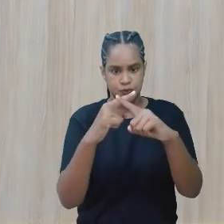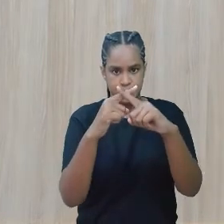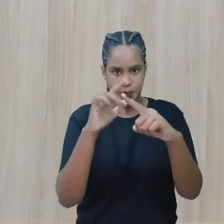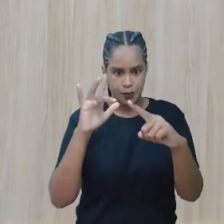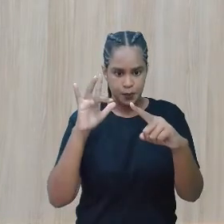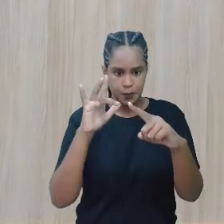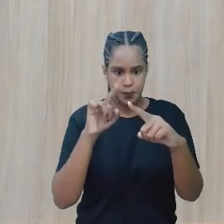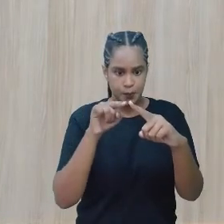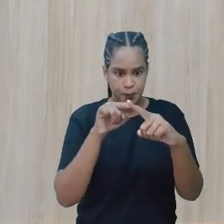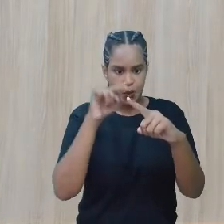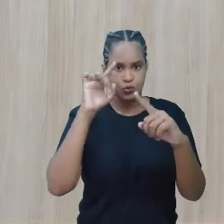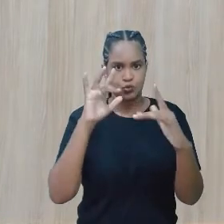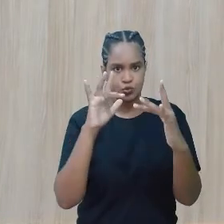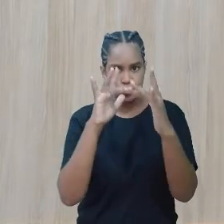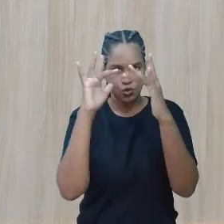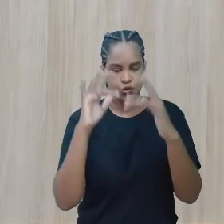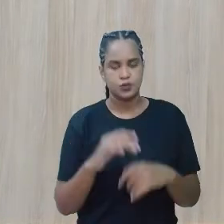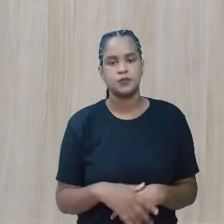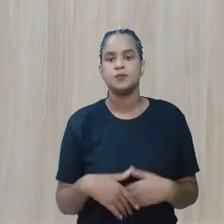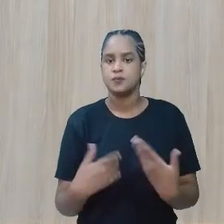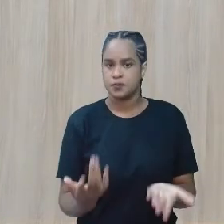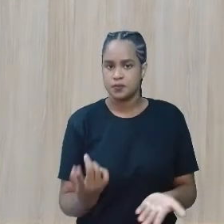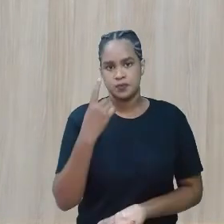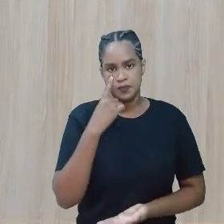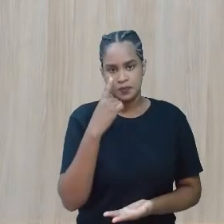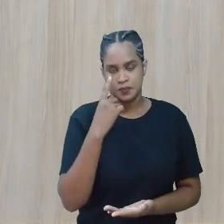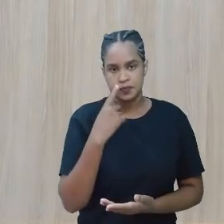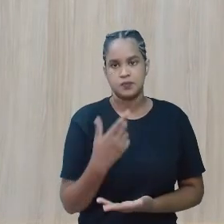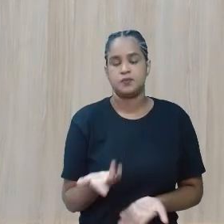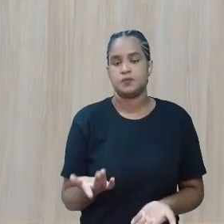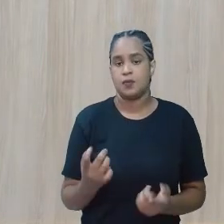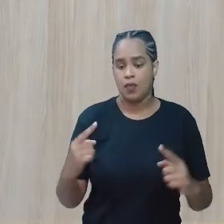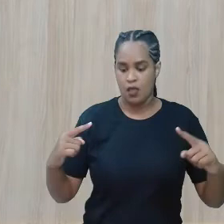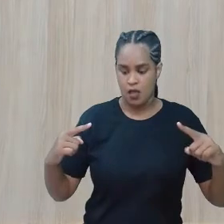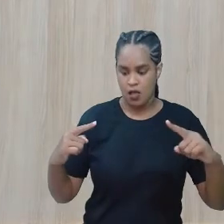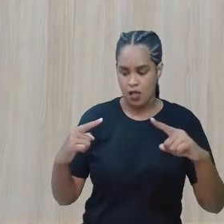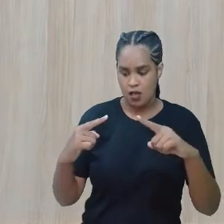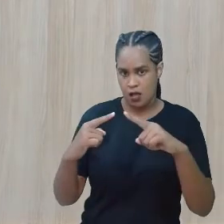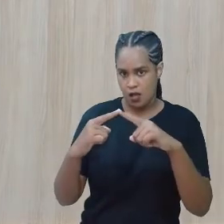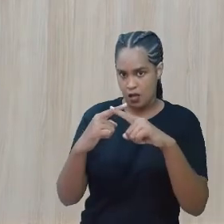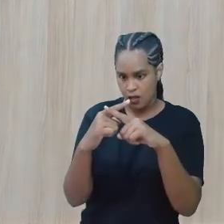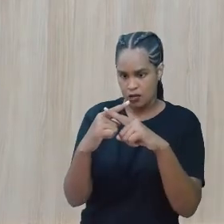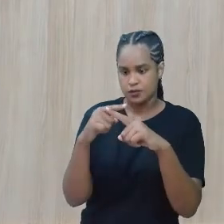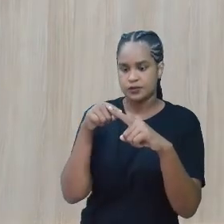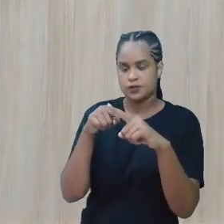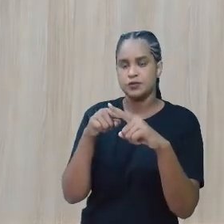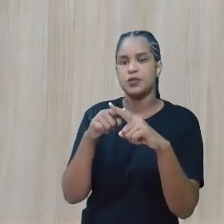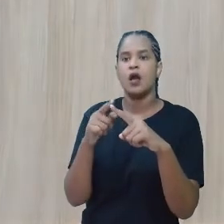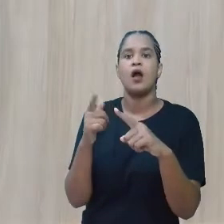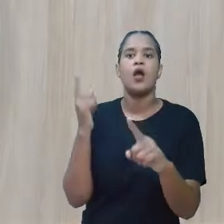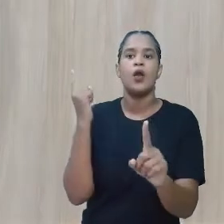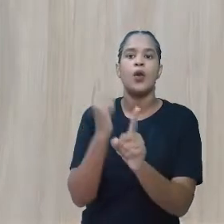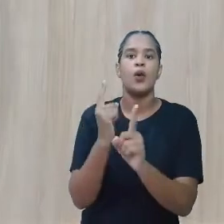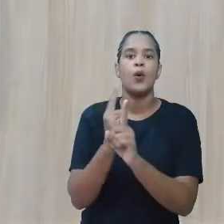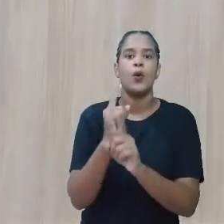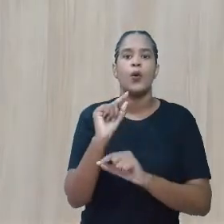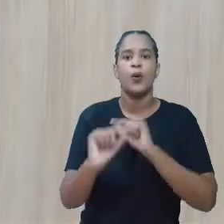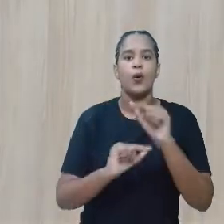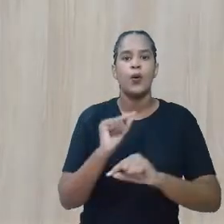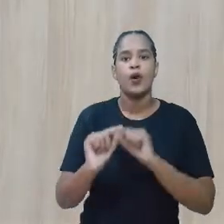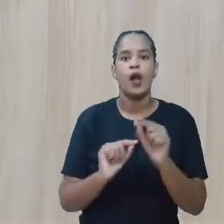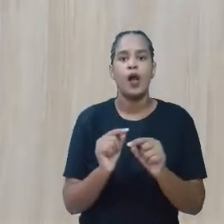ponto em comum. E a partir dessas retas concorrentes, a gente consegue encontrar